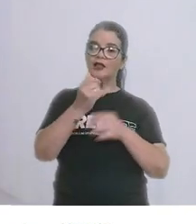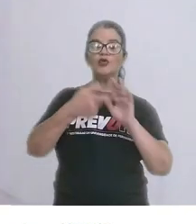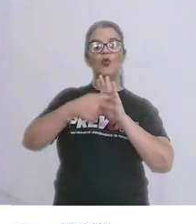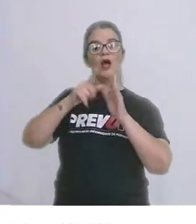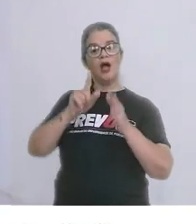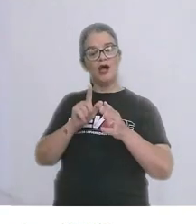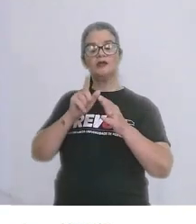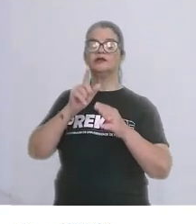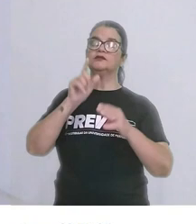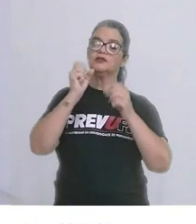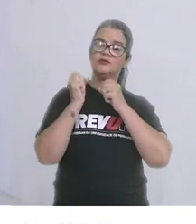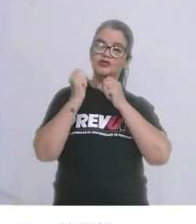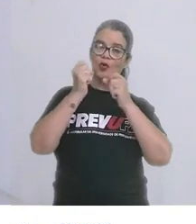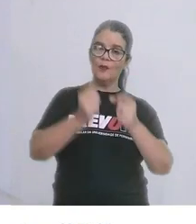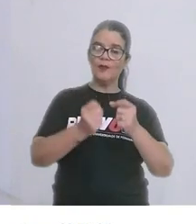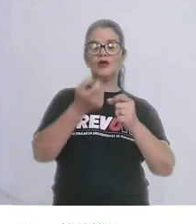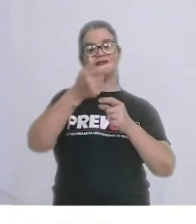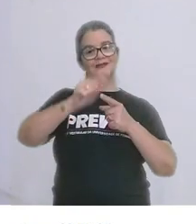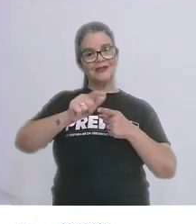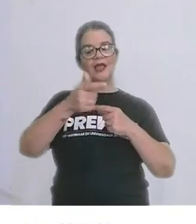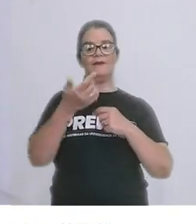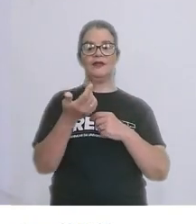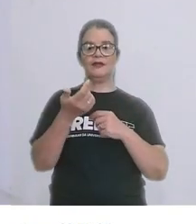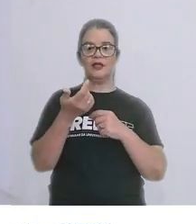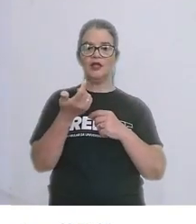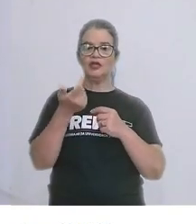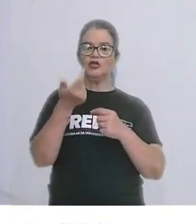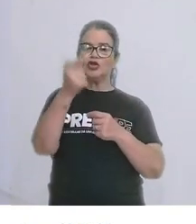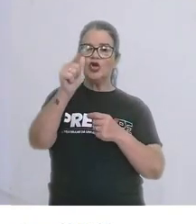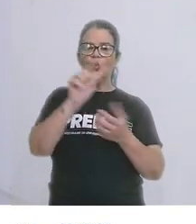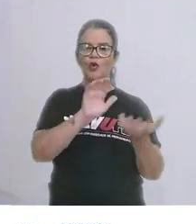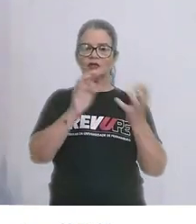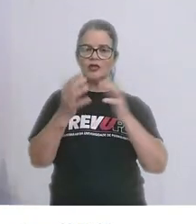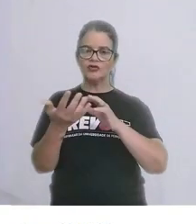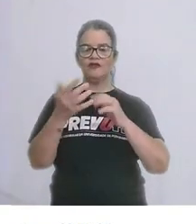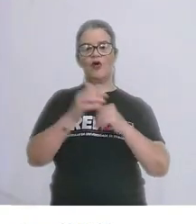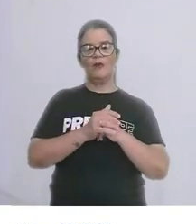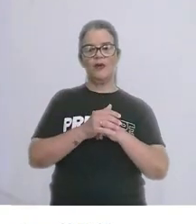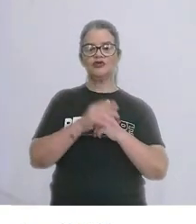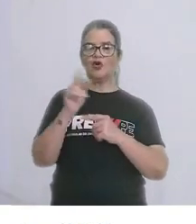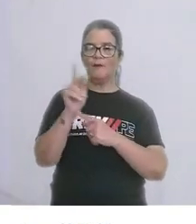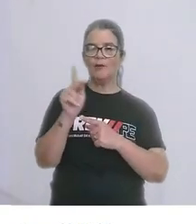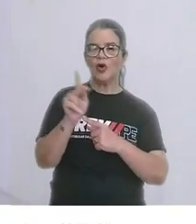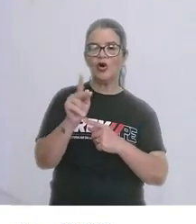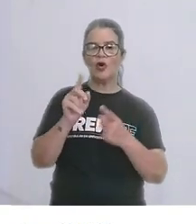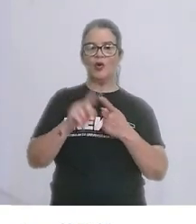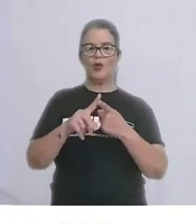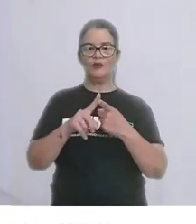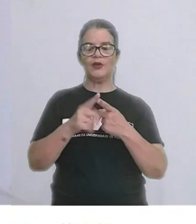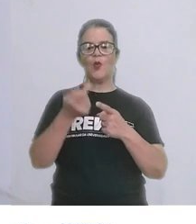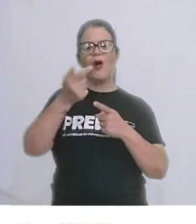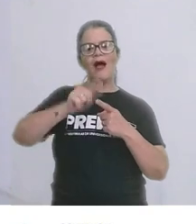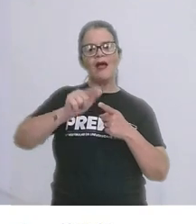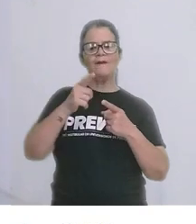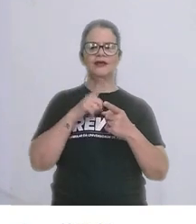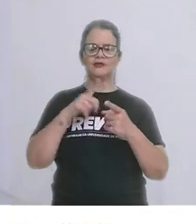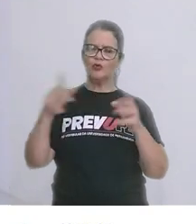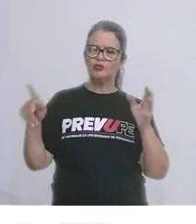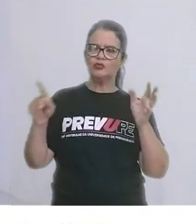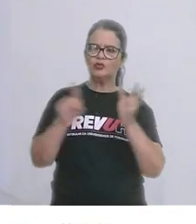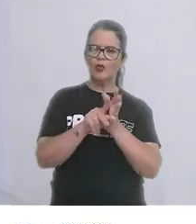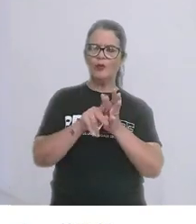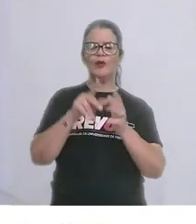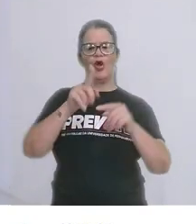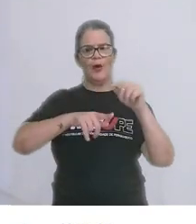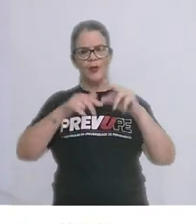antes. Isso pode, se repetir de outras formas, o pronome com a repetição do